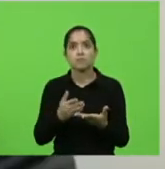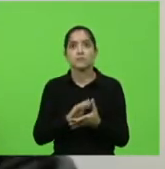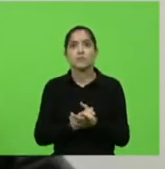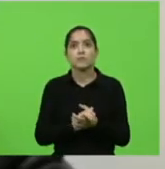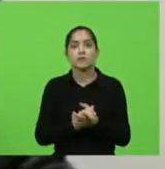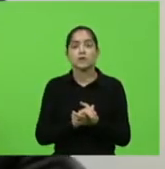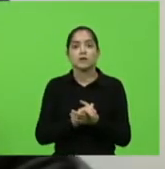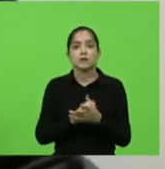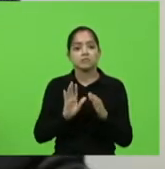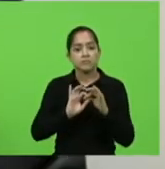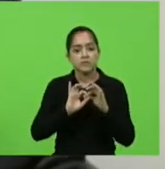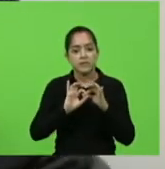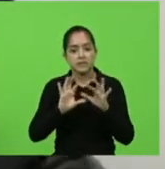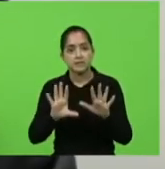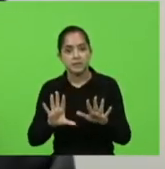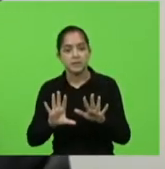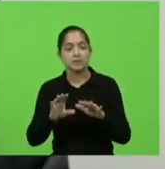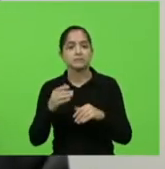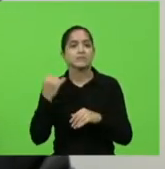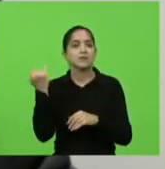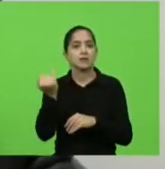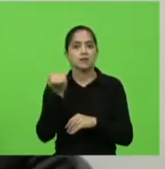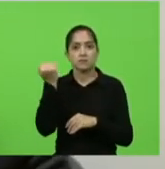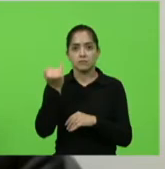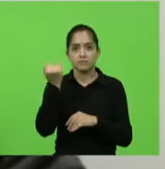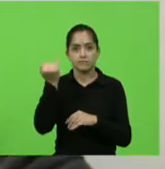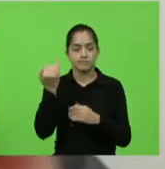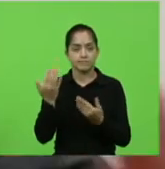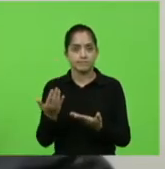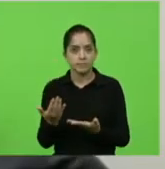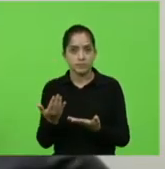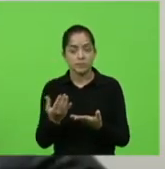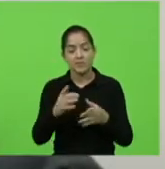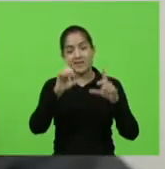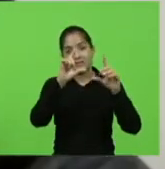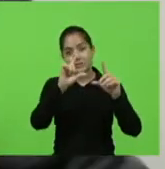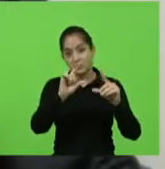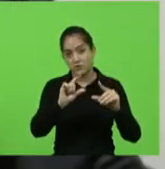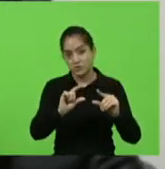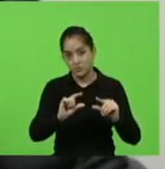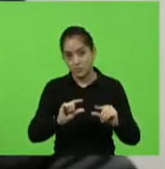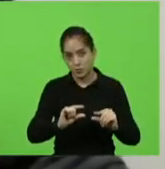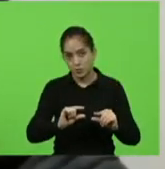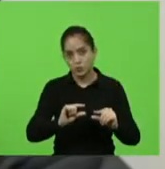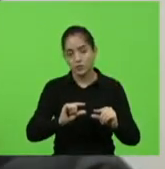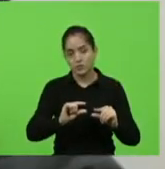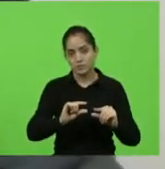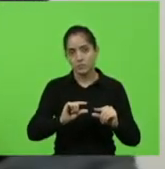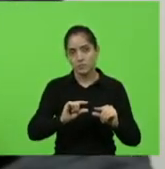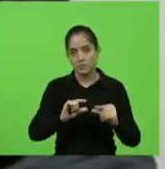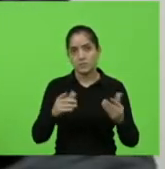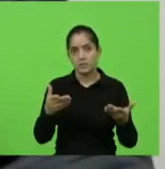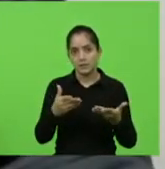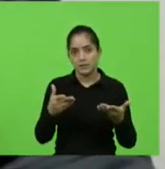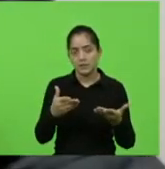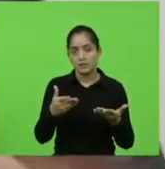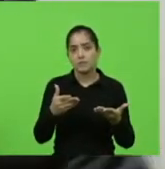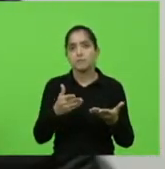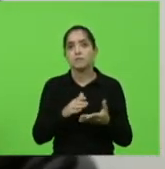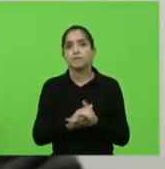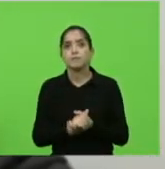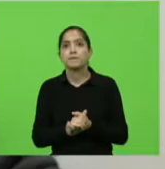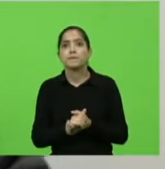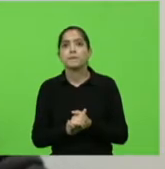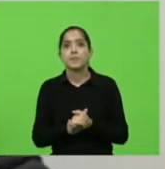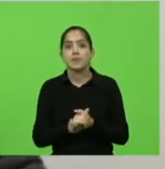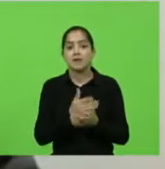desocupações ele é fundamental, porque ele diminui drasticamente as chances de